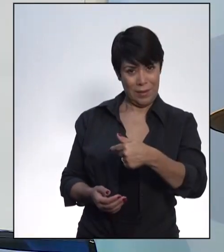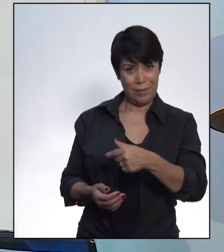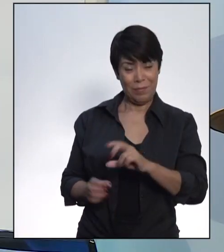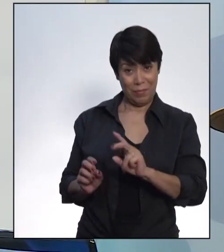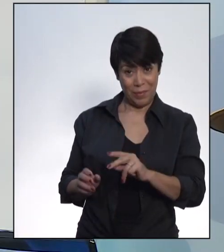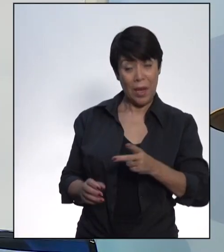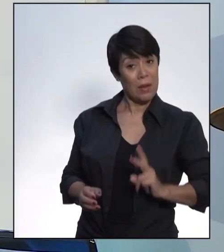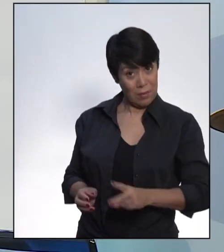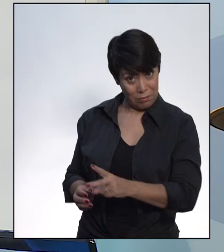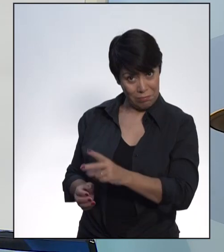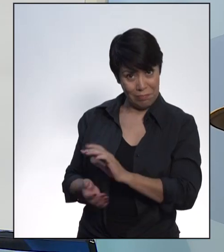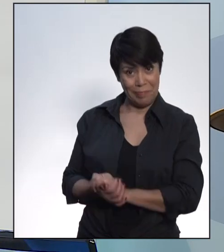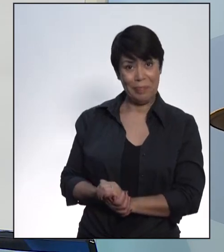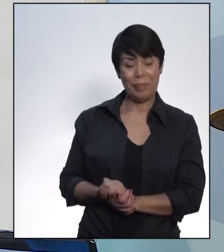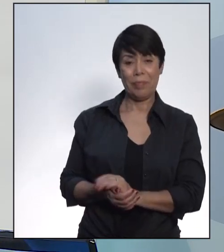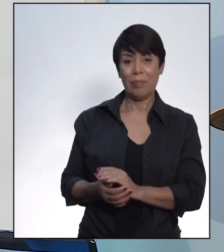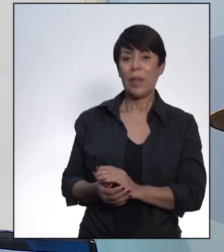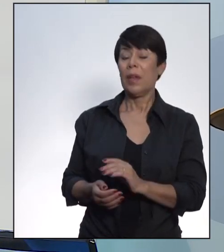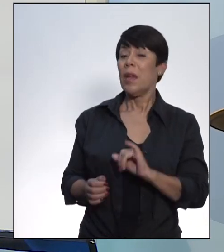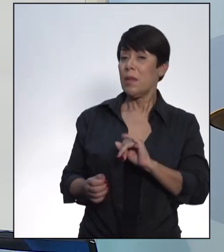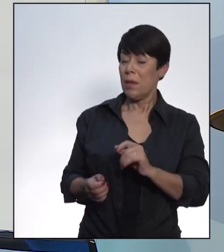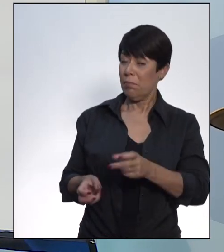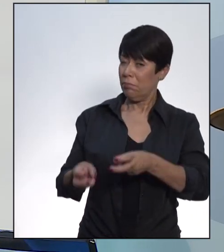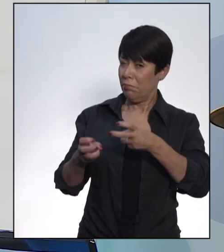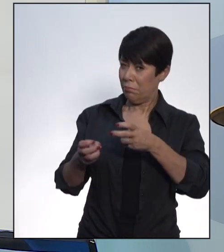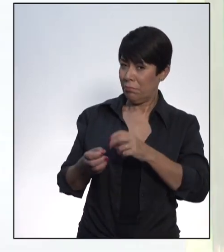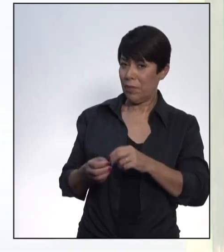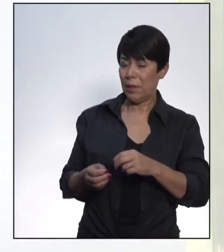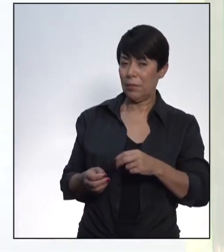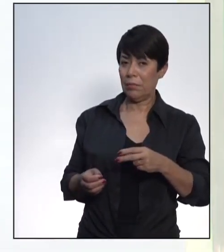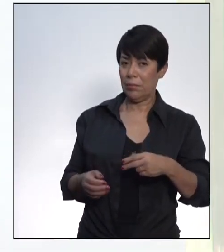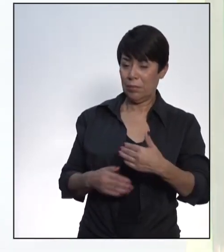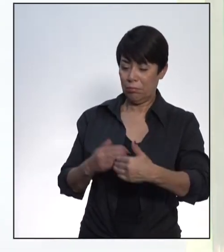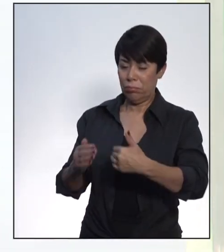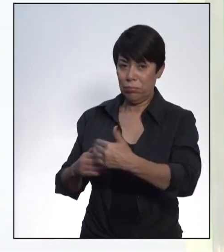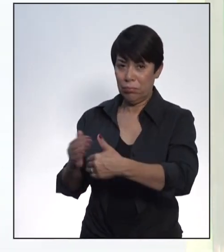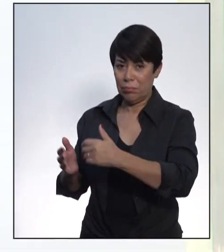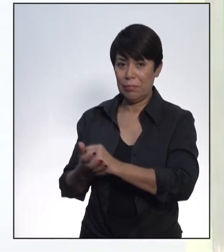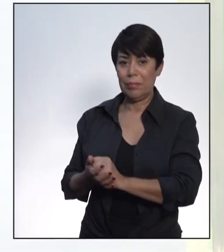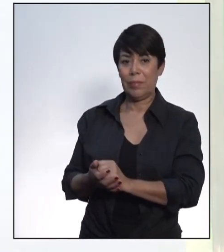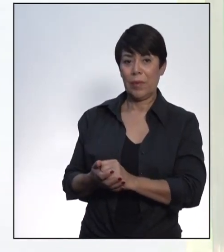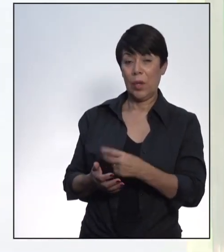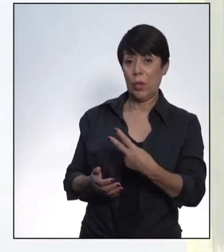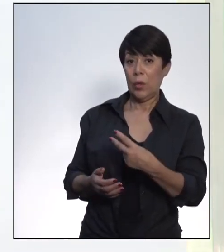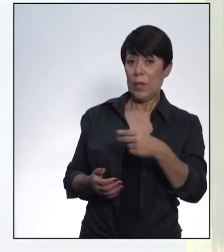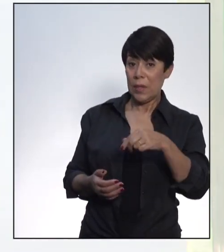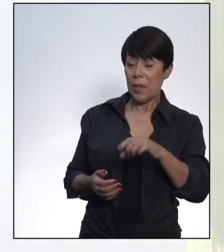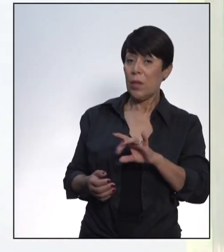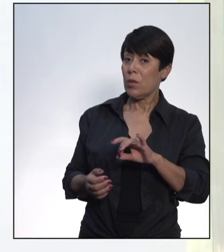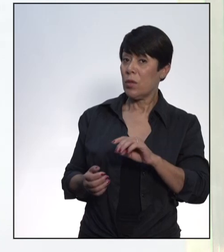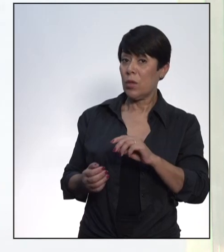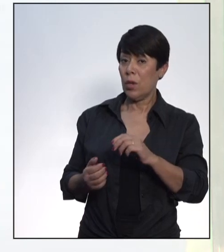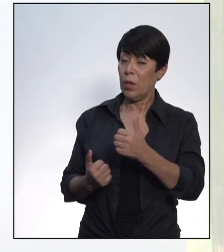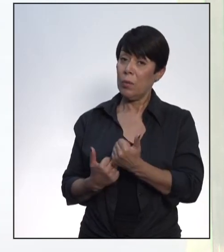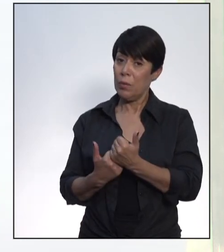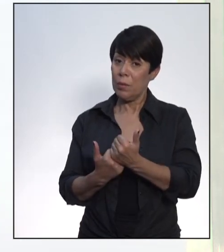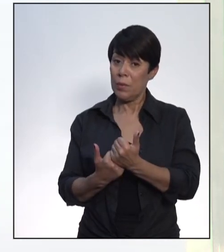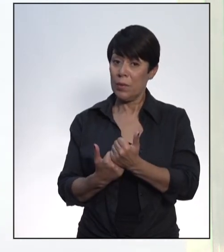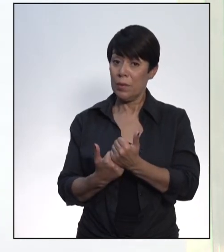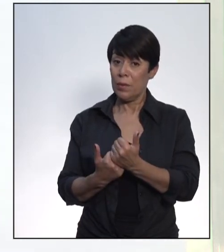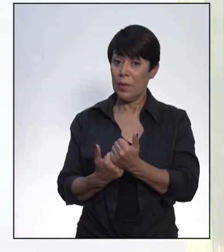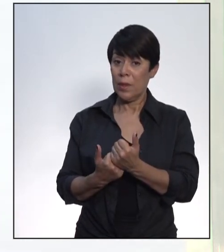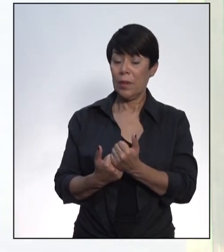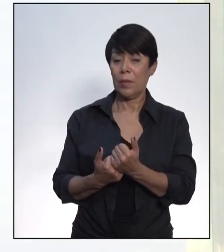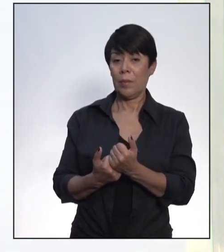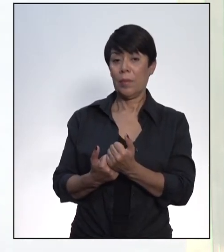nessa sequência, né? Então, se eu olhar nessa sequência aqui, ó, do 2N, só substituir. Então, no lugar do